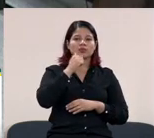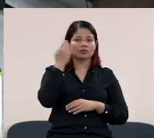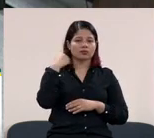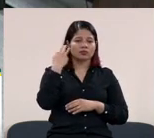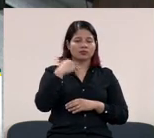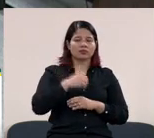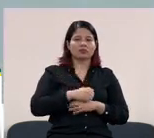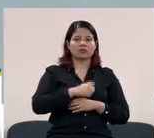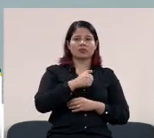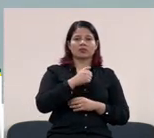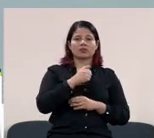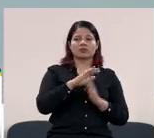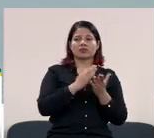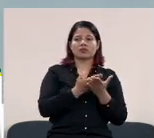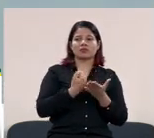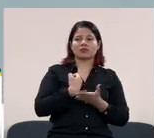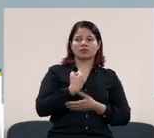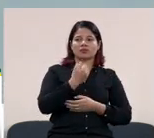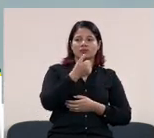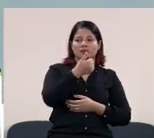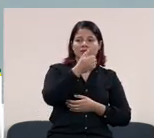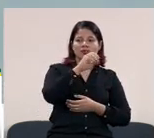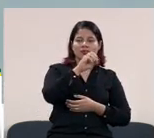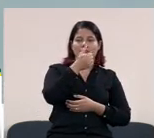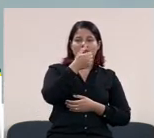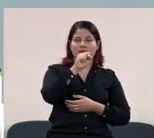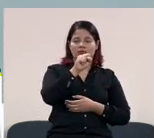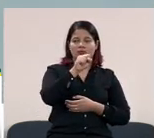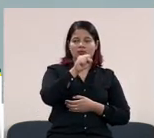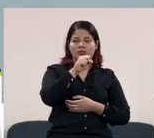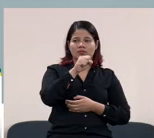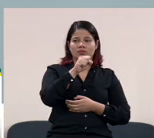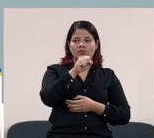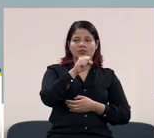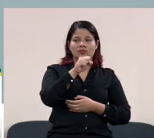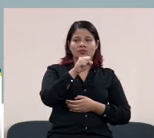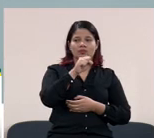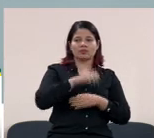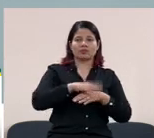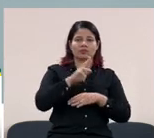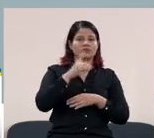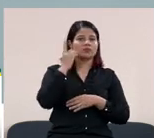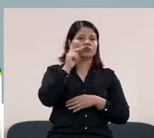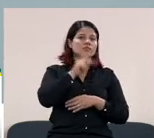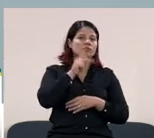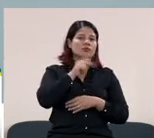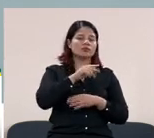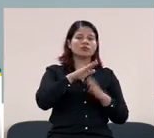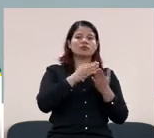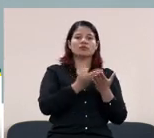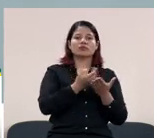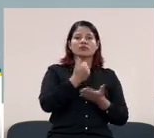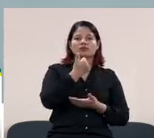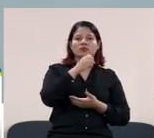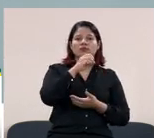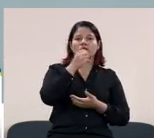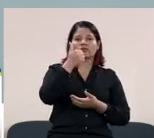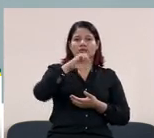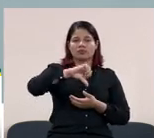Góes. Requerimentos 10, 18, de autoria do deputado Paulo Ramos. Requerimento 10,